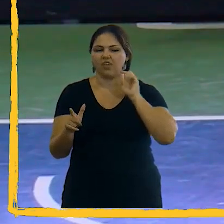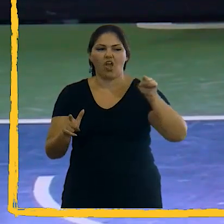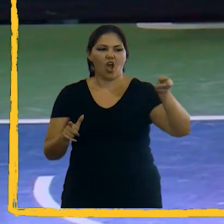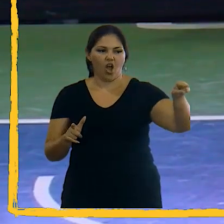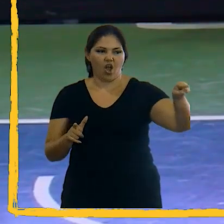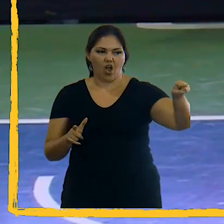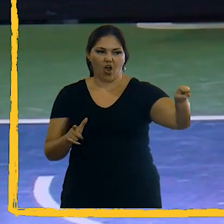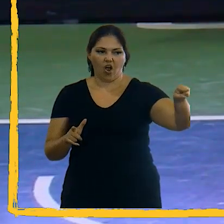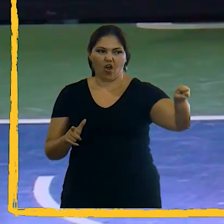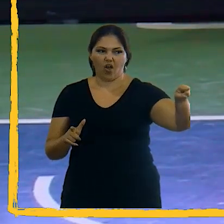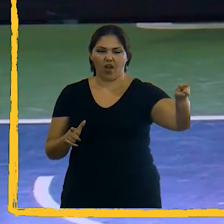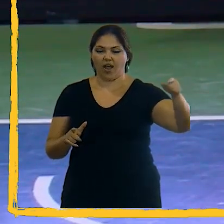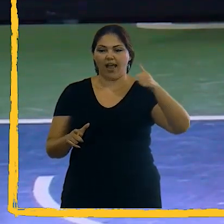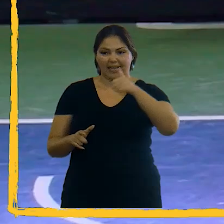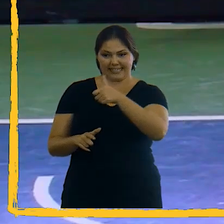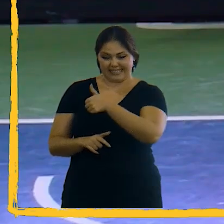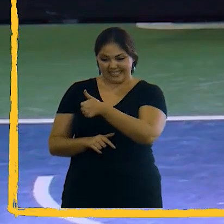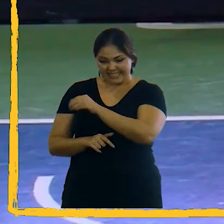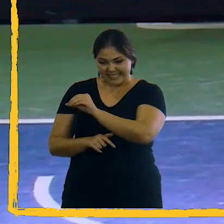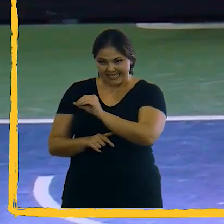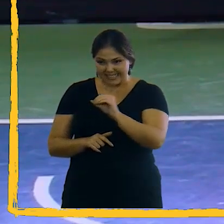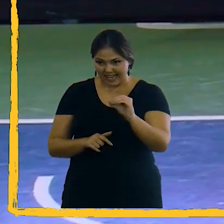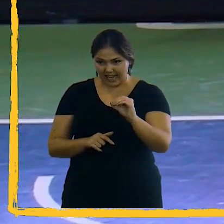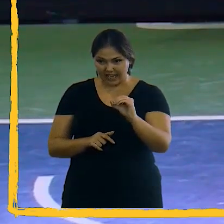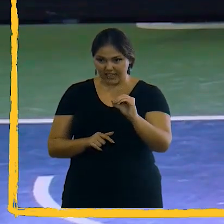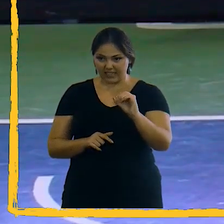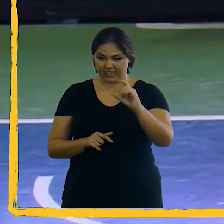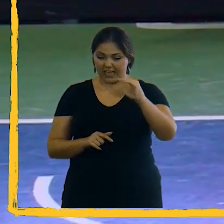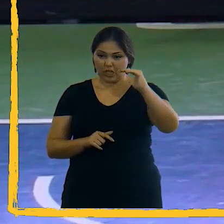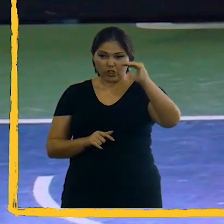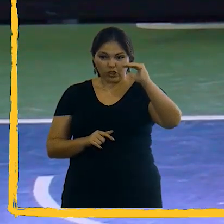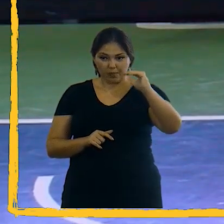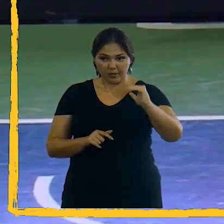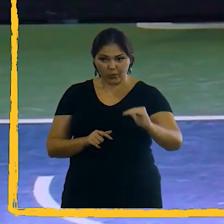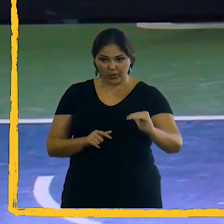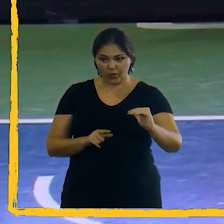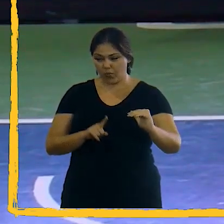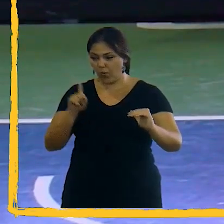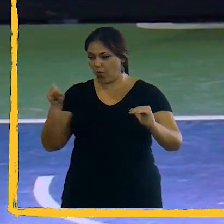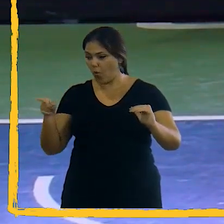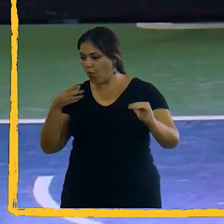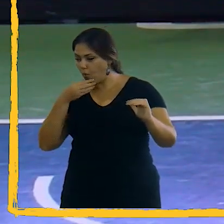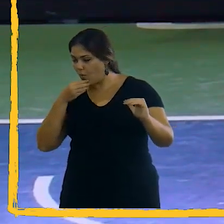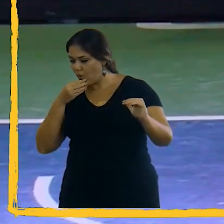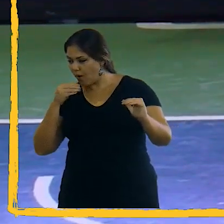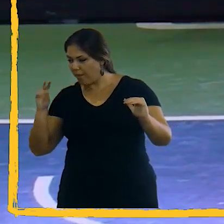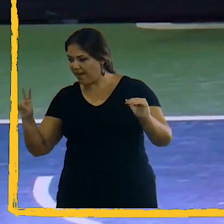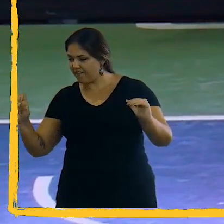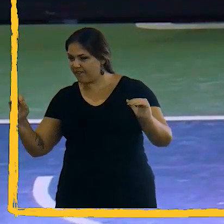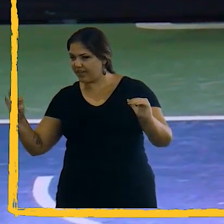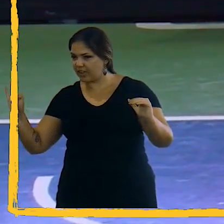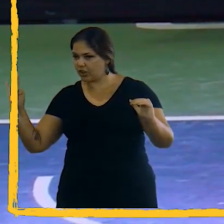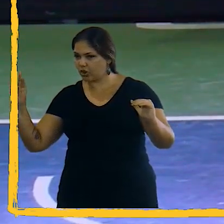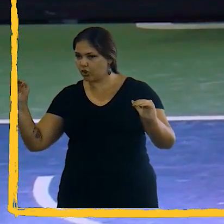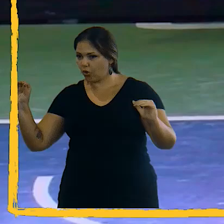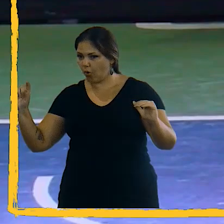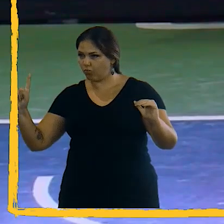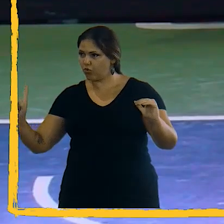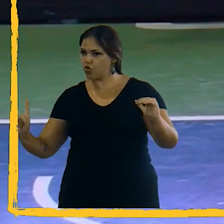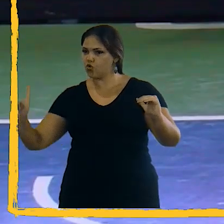decresceu em razões inversas é por isso que um multiplica e o